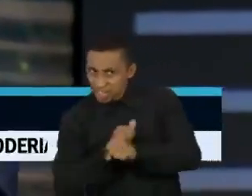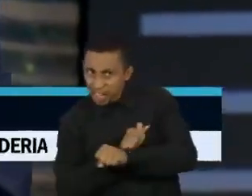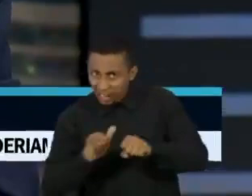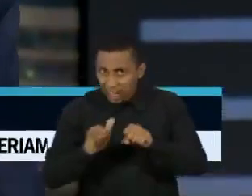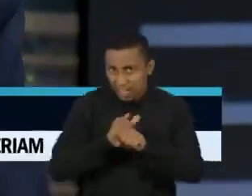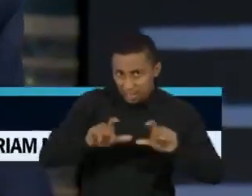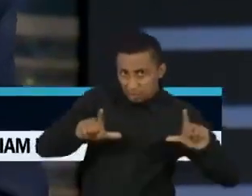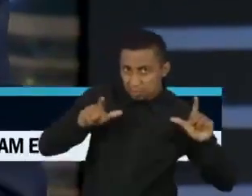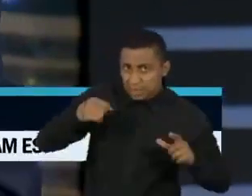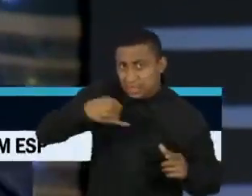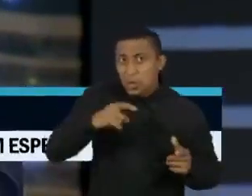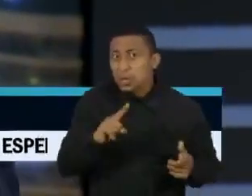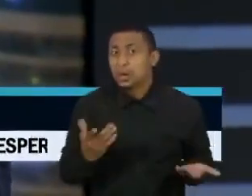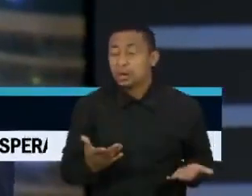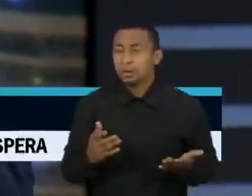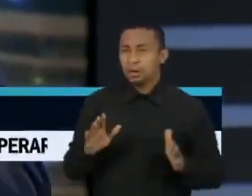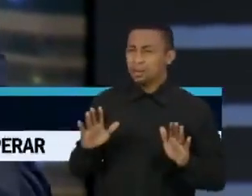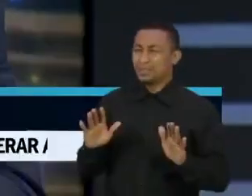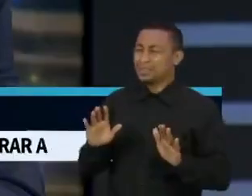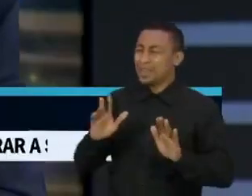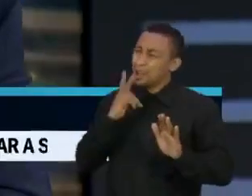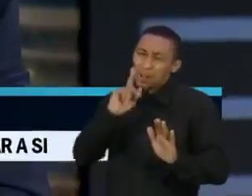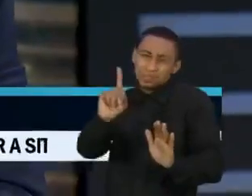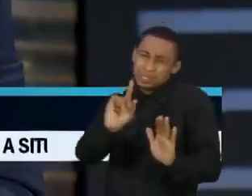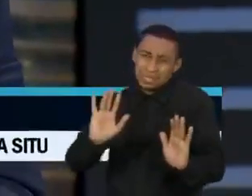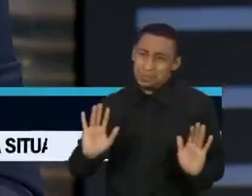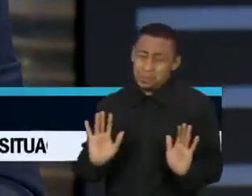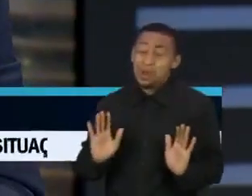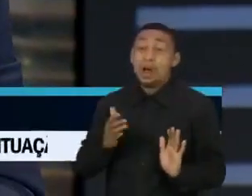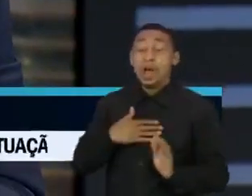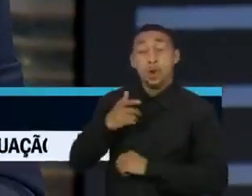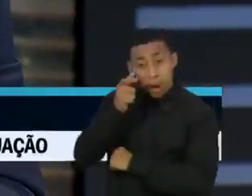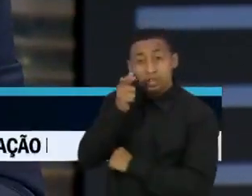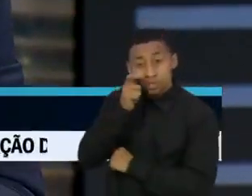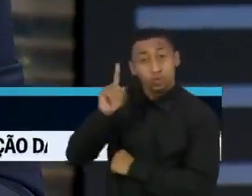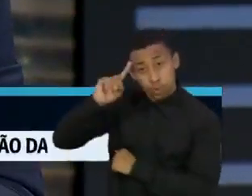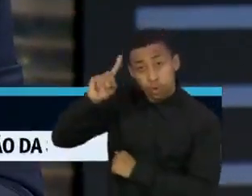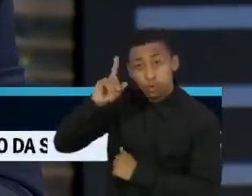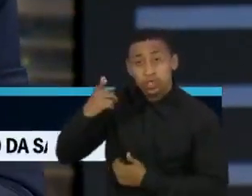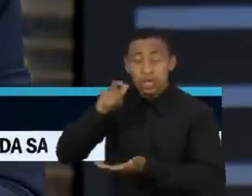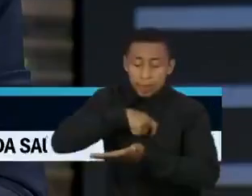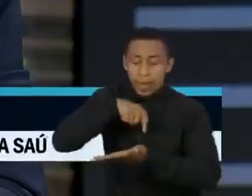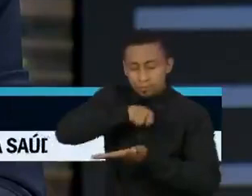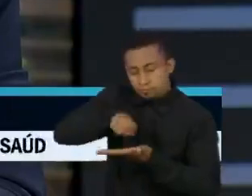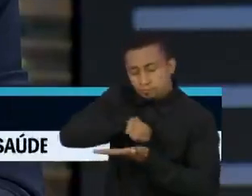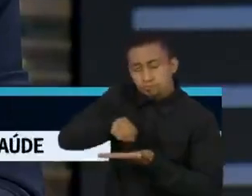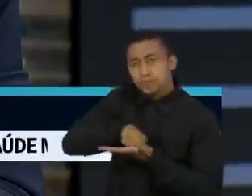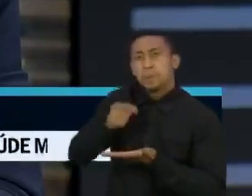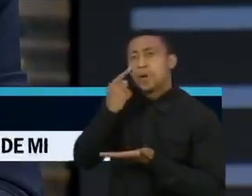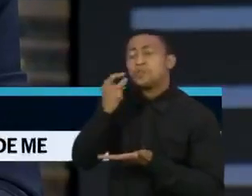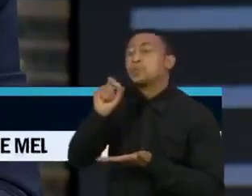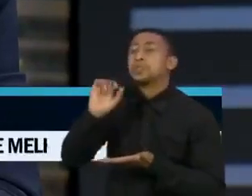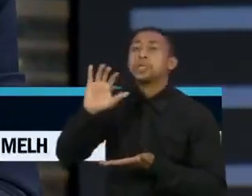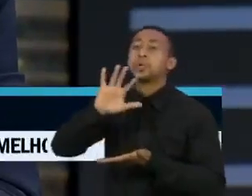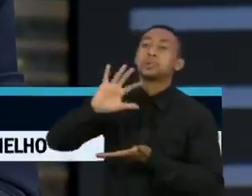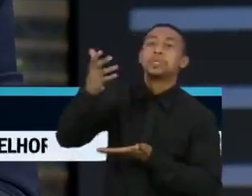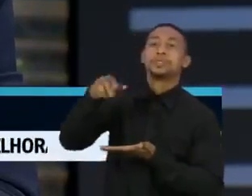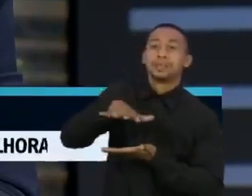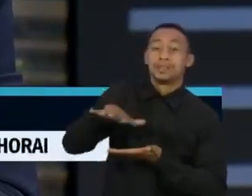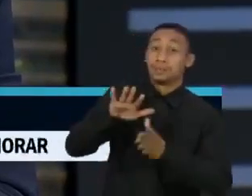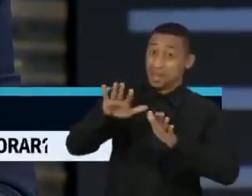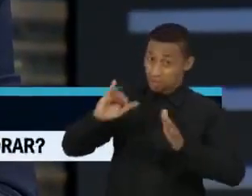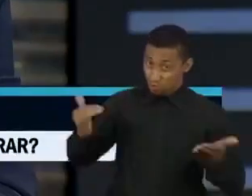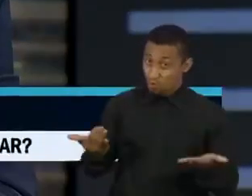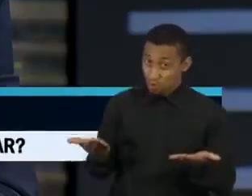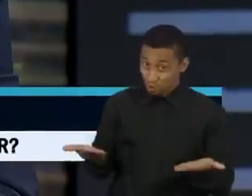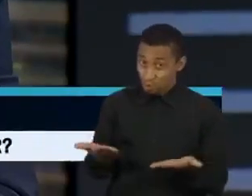tô gostando muito da CPS todas as sessões vou anotando Eu acho que o senador sem agiram muito bem quem agiu mal hoje foi o Flávio